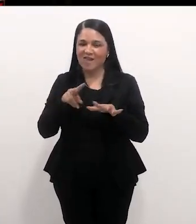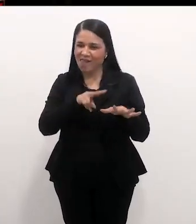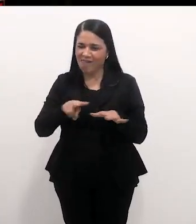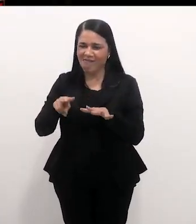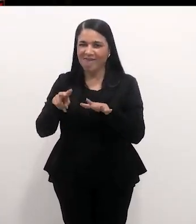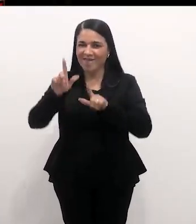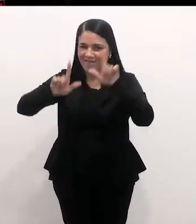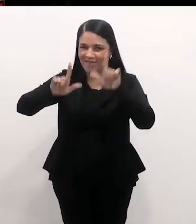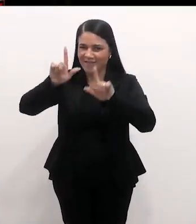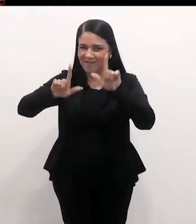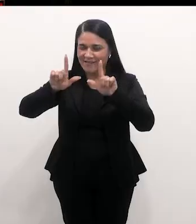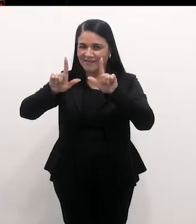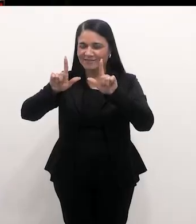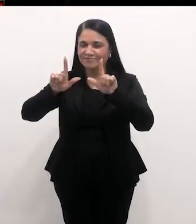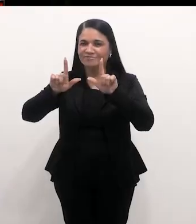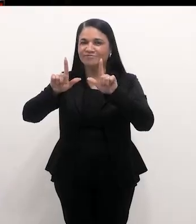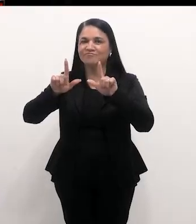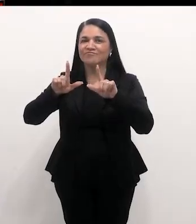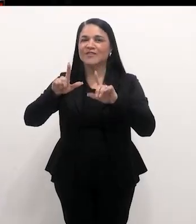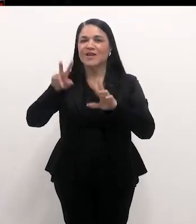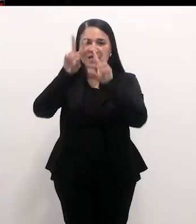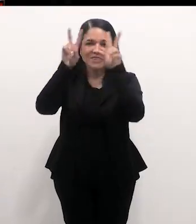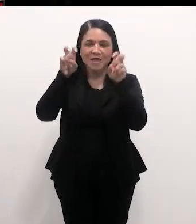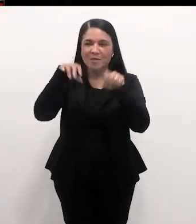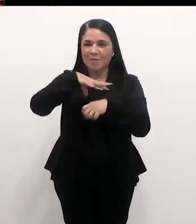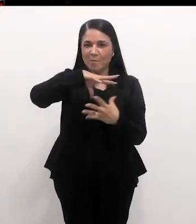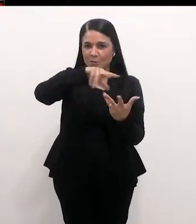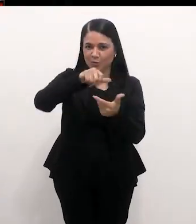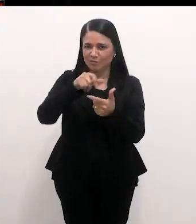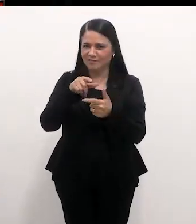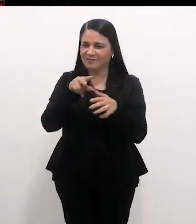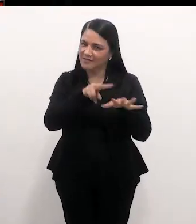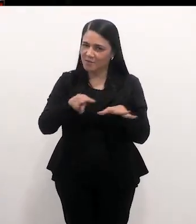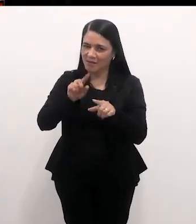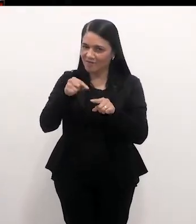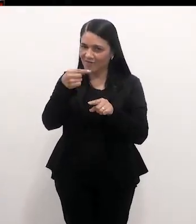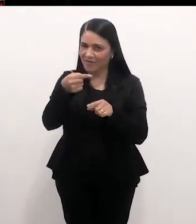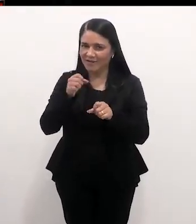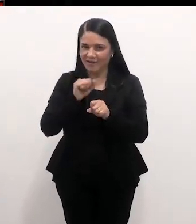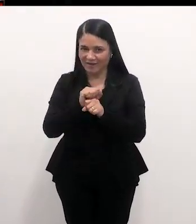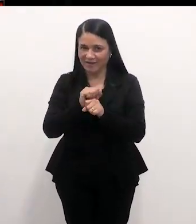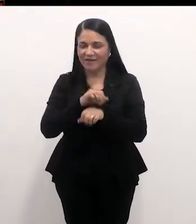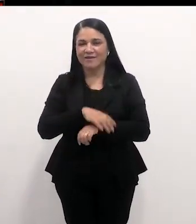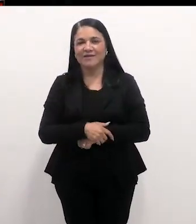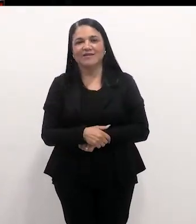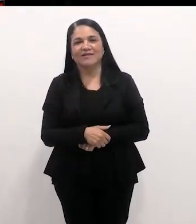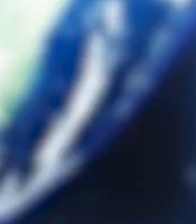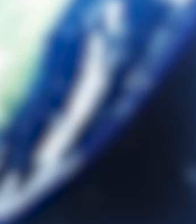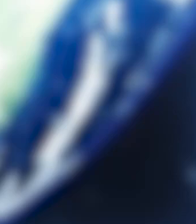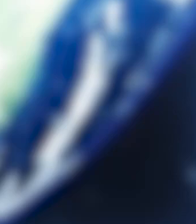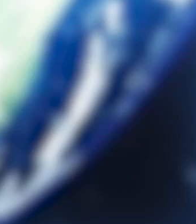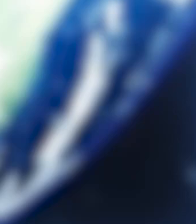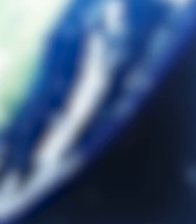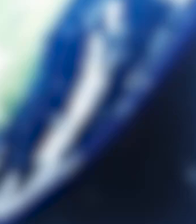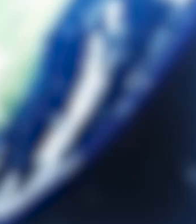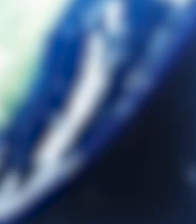hoje uma nação. Até a próxima com mais um tema internacional na semana que vem.